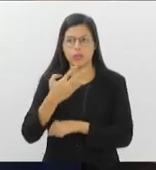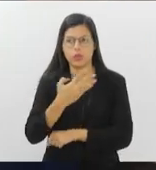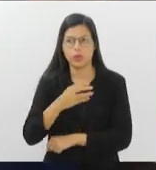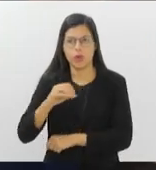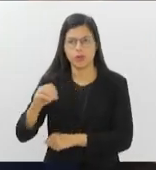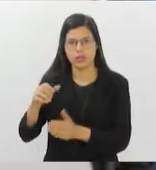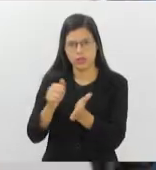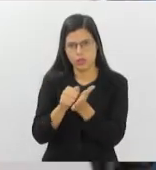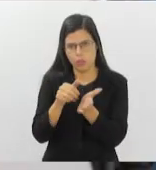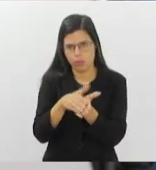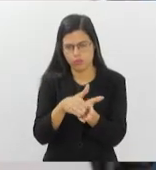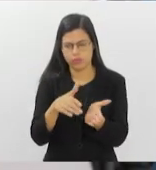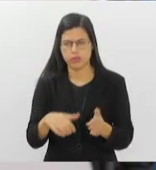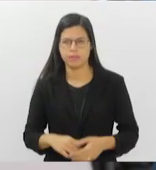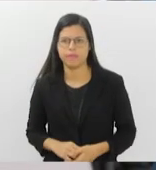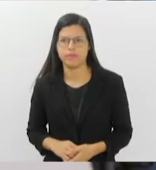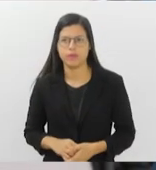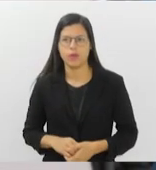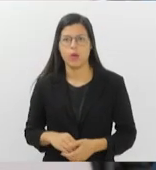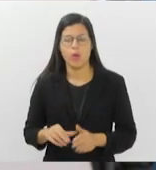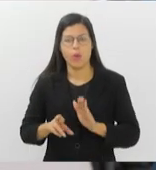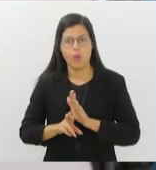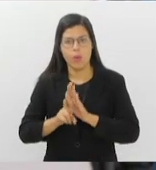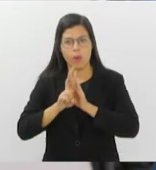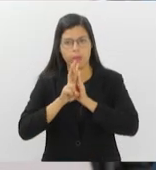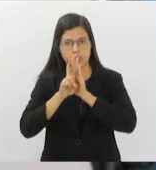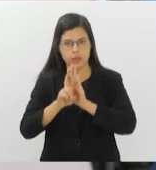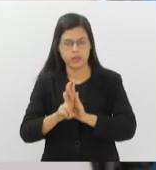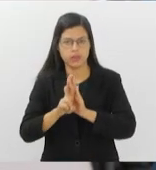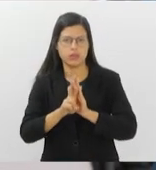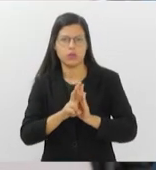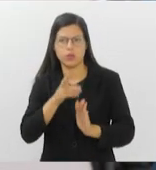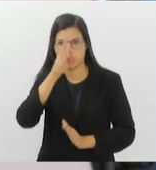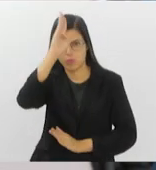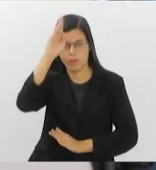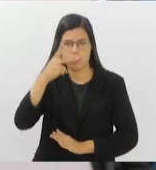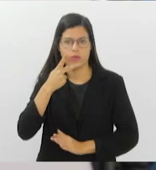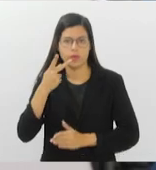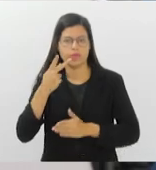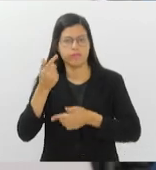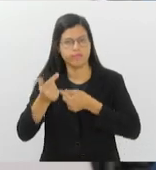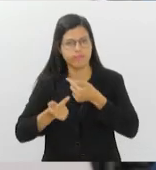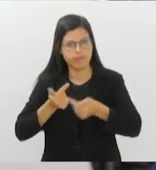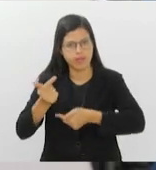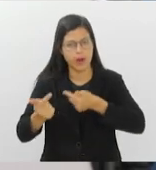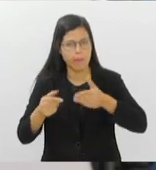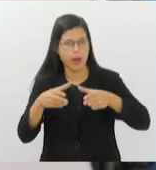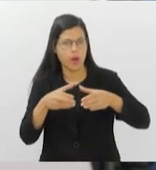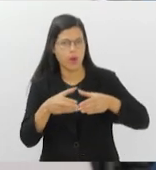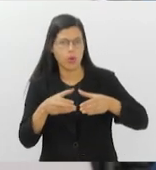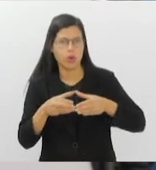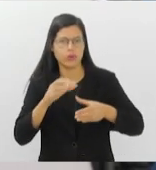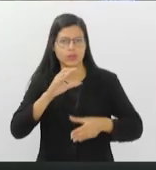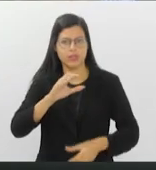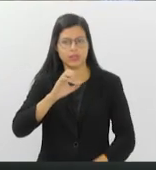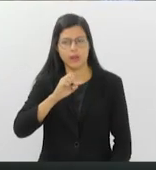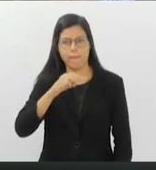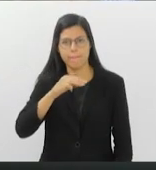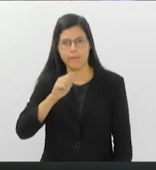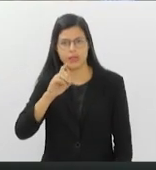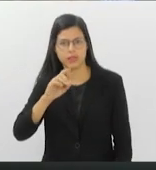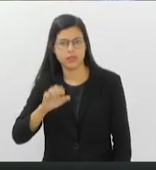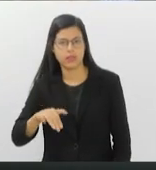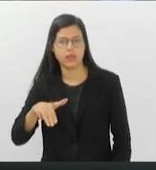400 notificações. O representante do Corpo de Bombeiros disse que a corporação trabalha com o monitoramento do CEMADEM para combater